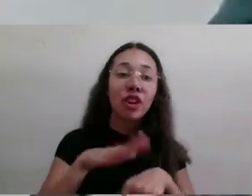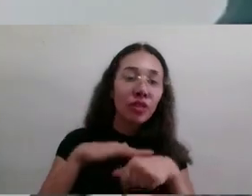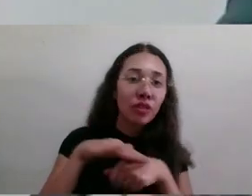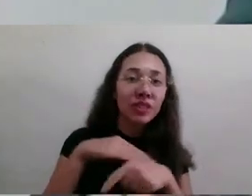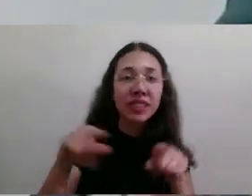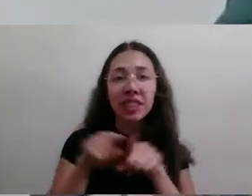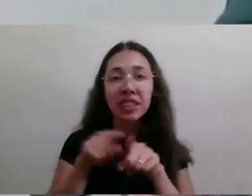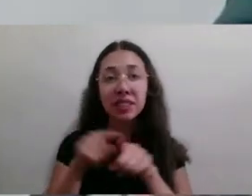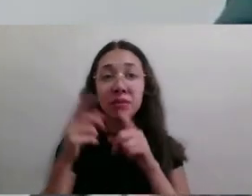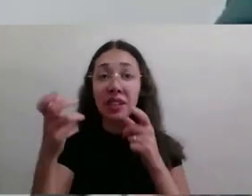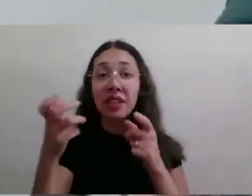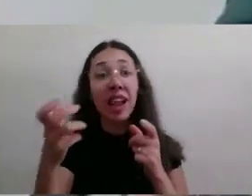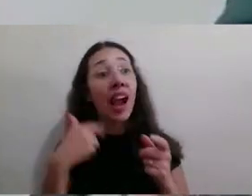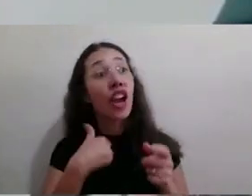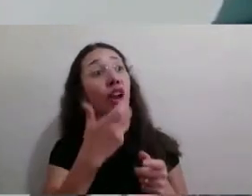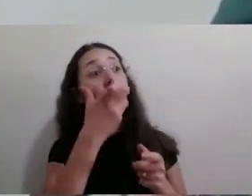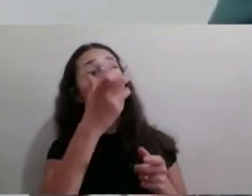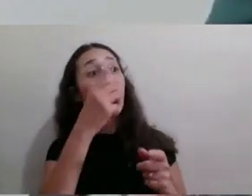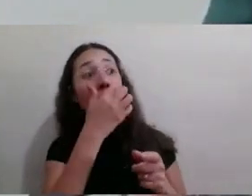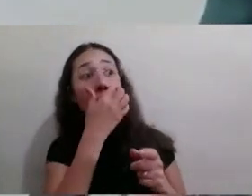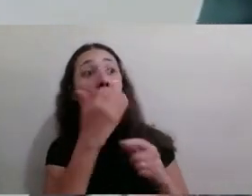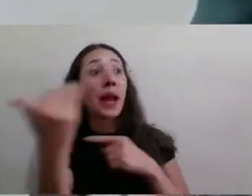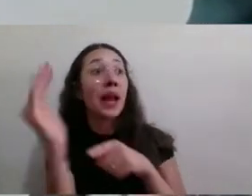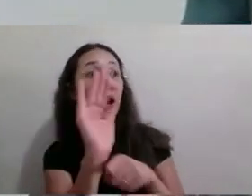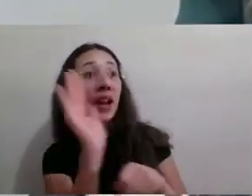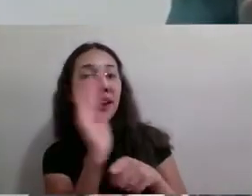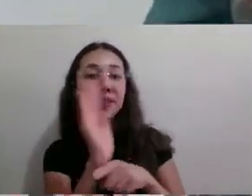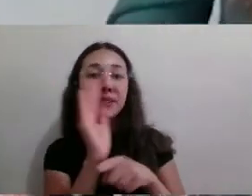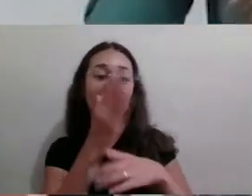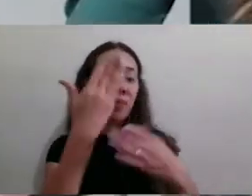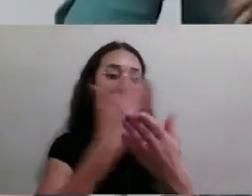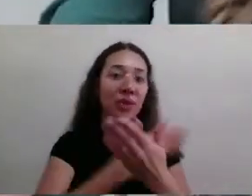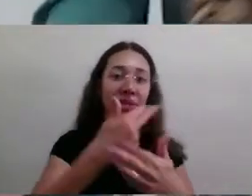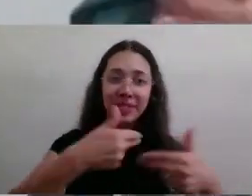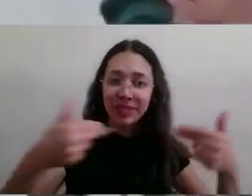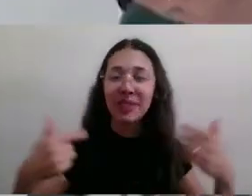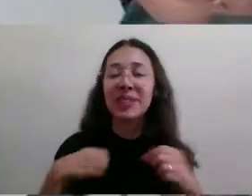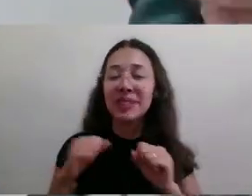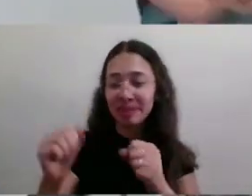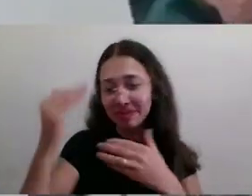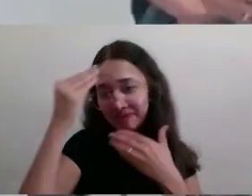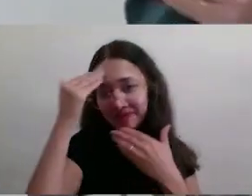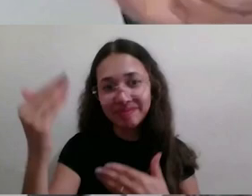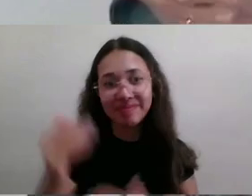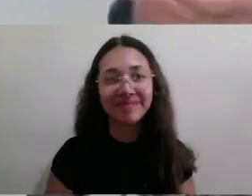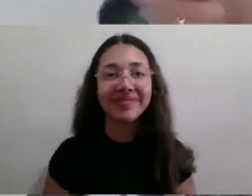queira se candidatar para auxiliar com os processos do núcleo. Obrigada.